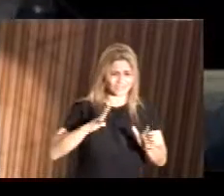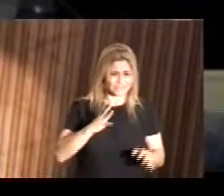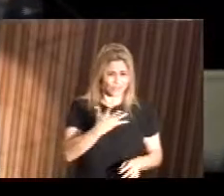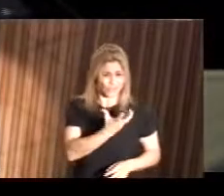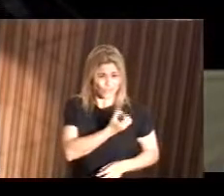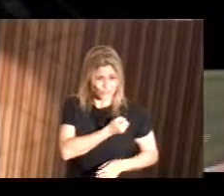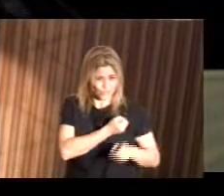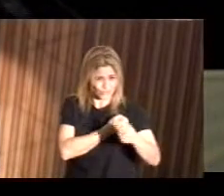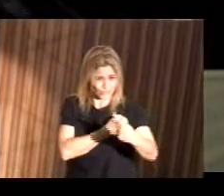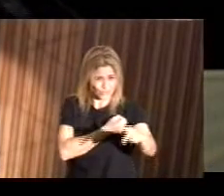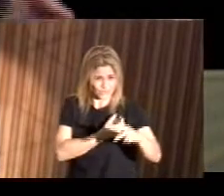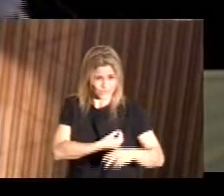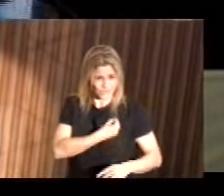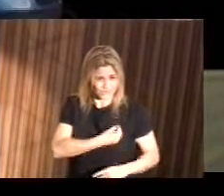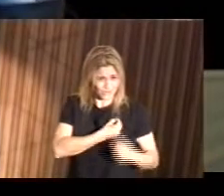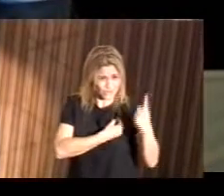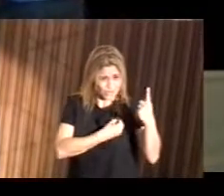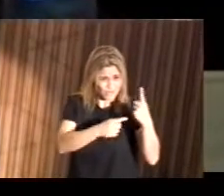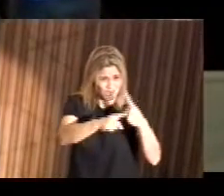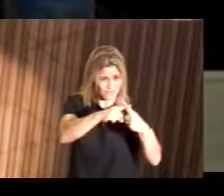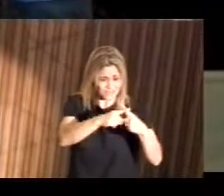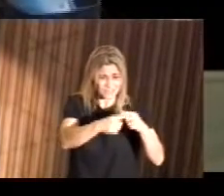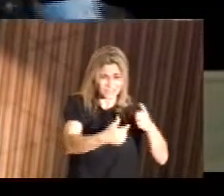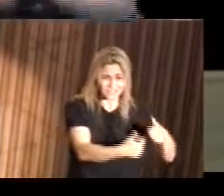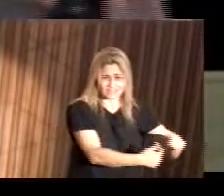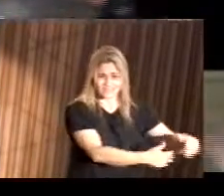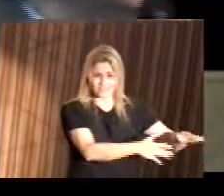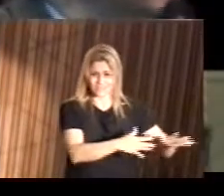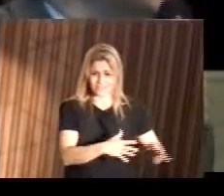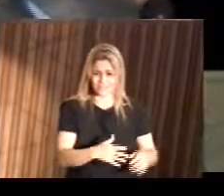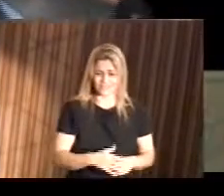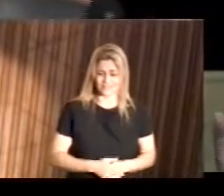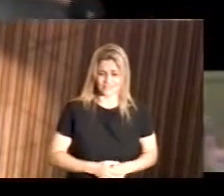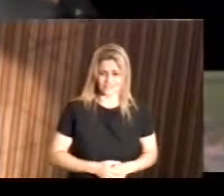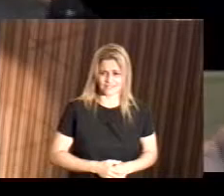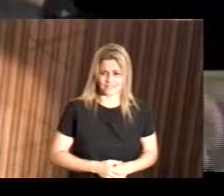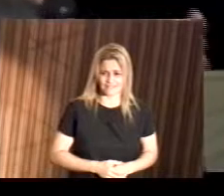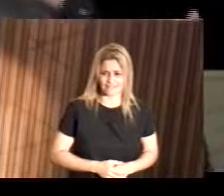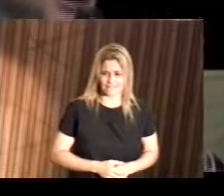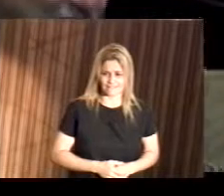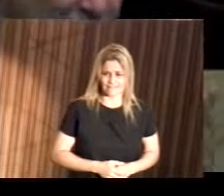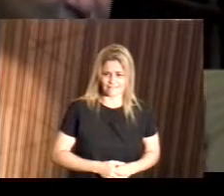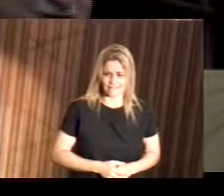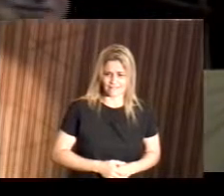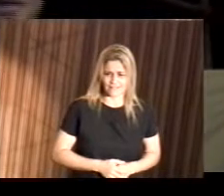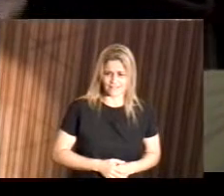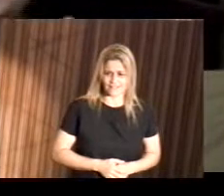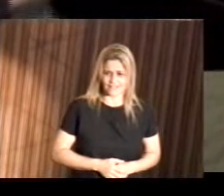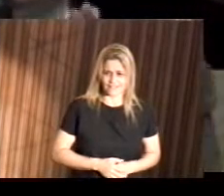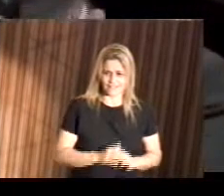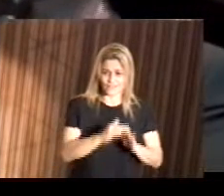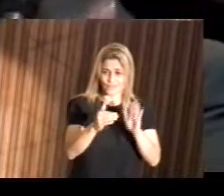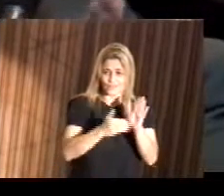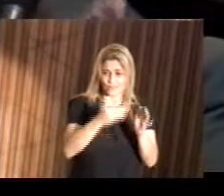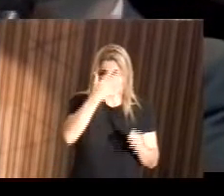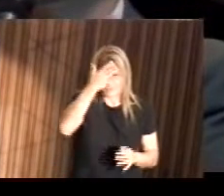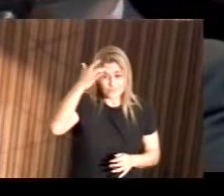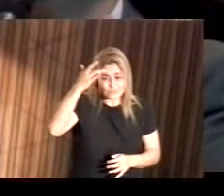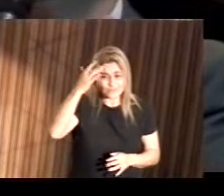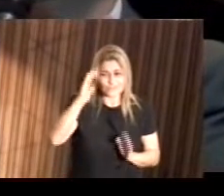resgatou dessa maneira tremenda, gente, todo mundo podia entender que um exércitozinho de